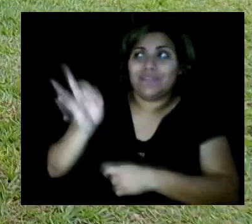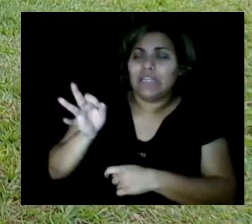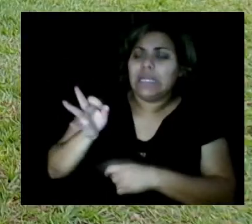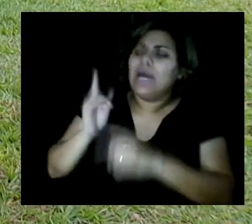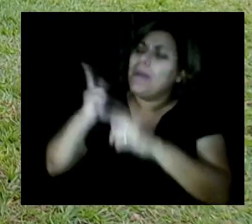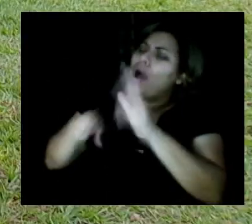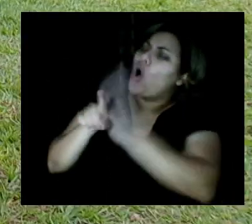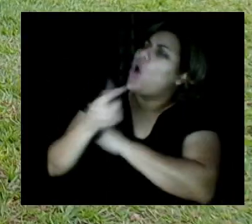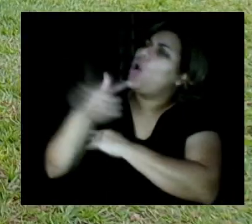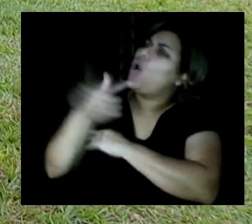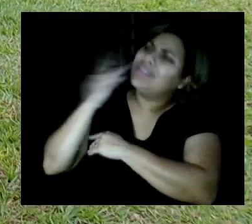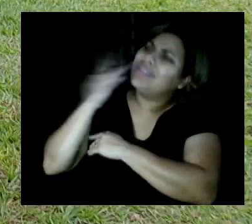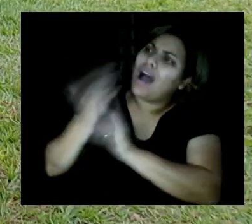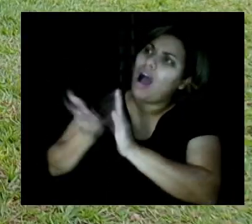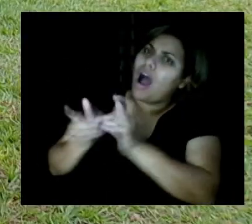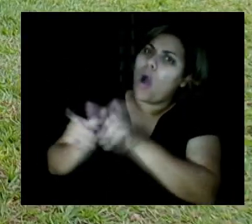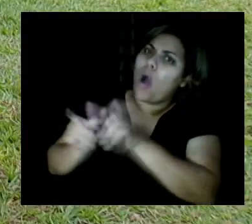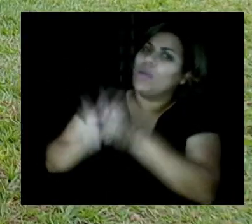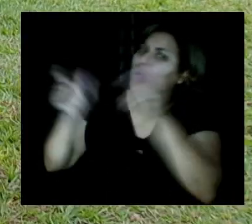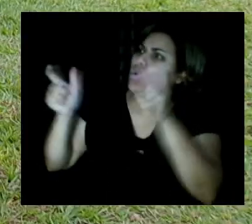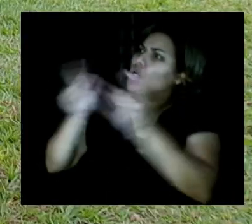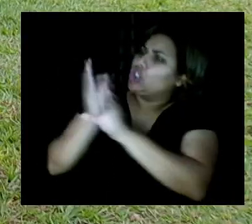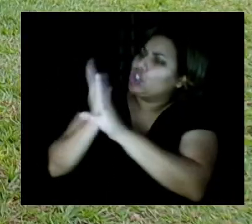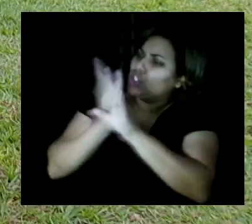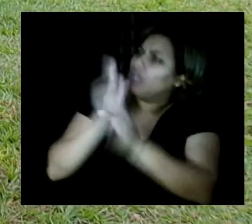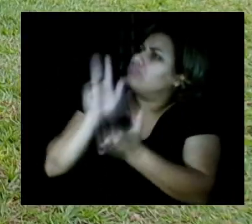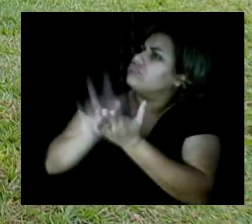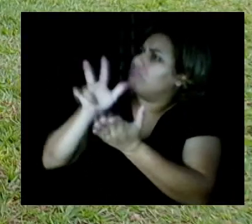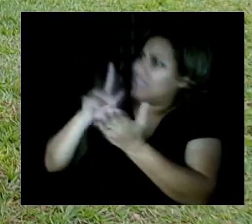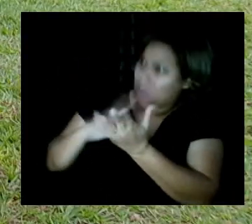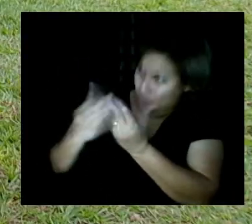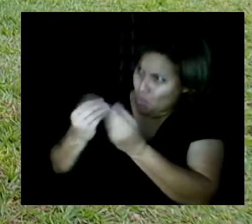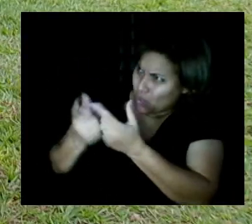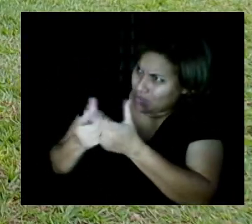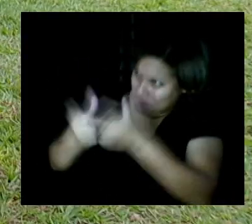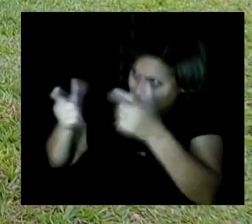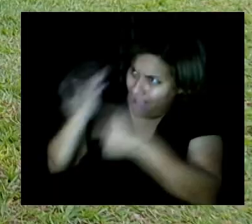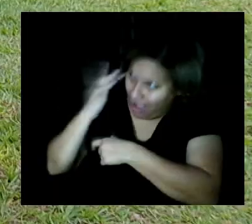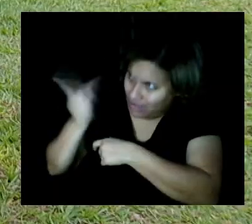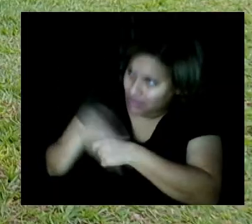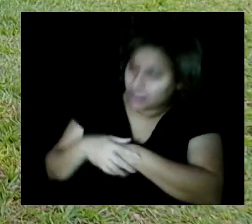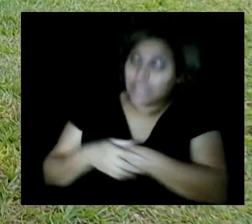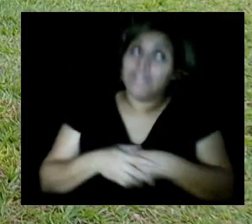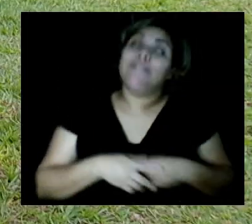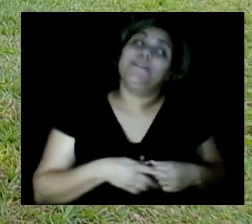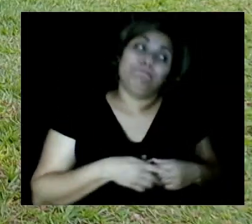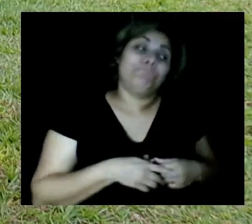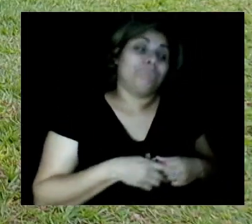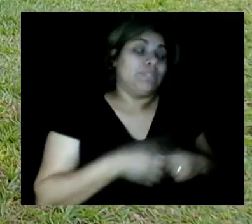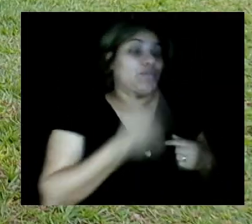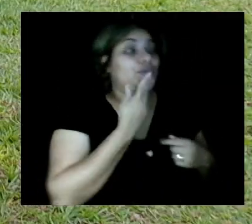o número de diagnósticos. Olha, falando de uma realidade que nós vimos aqui na ADACamp,